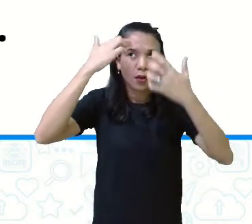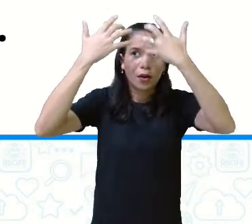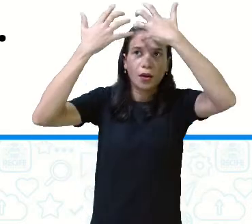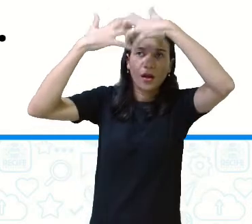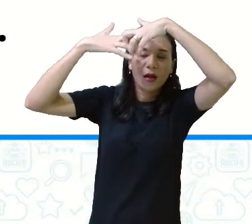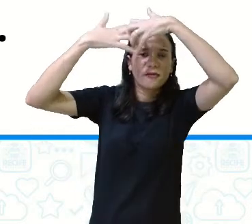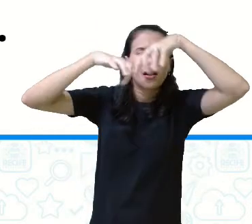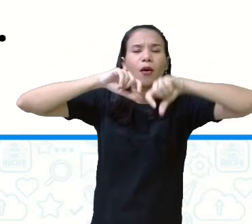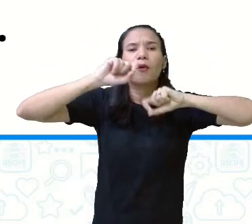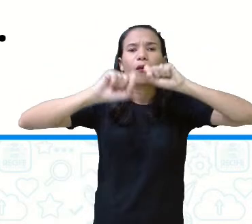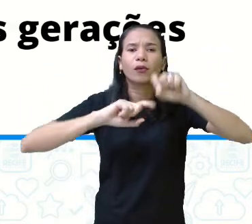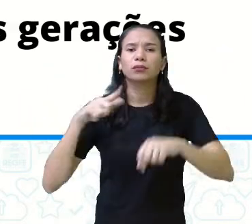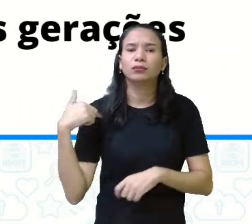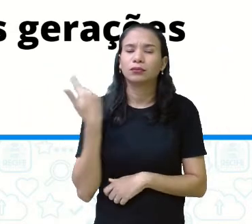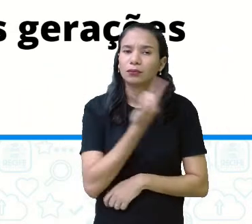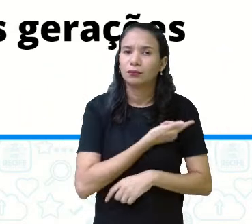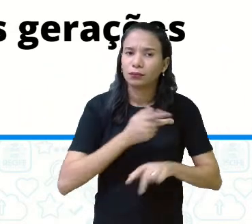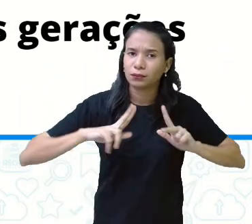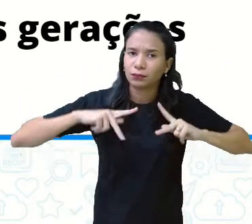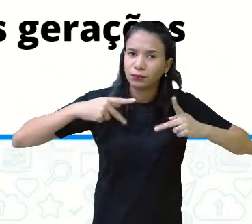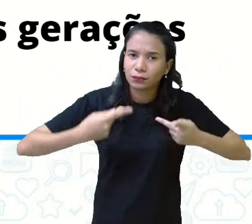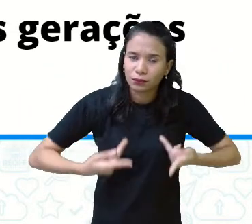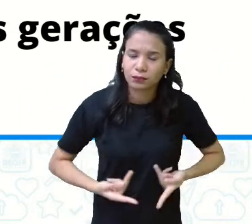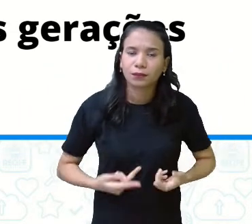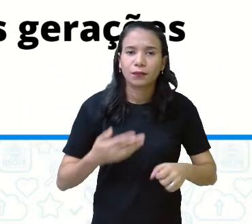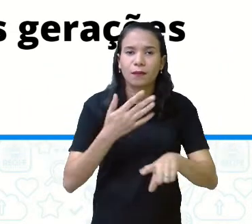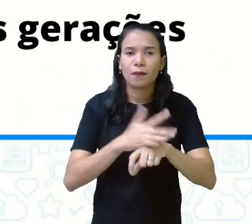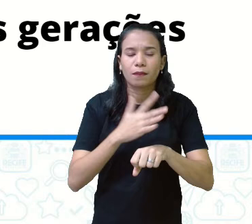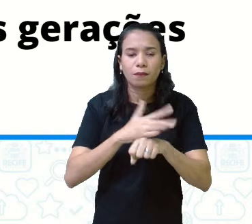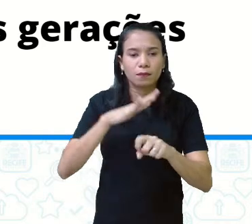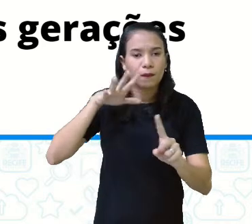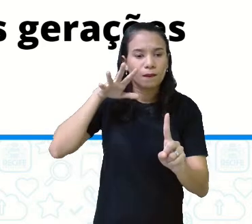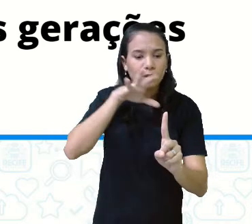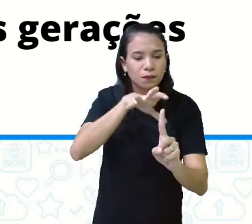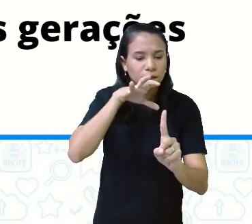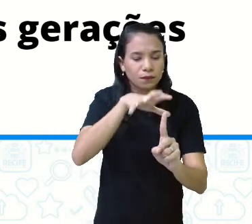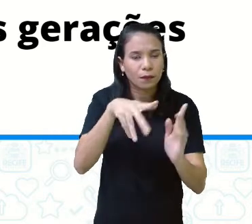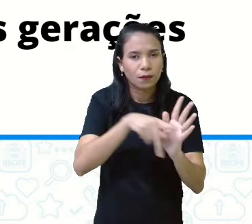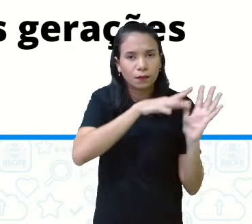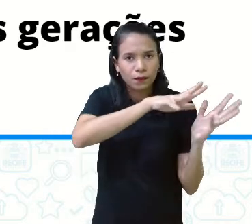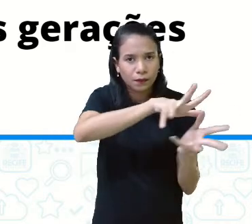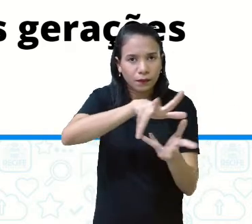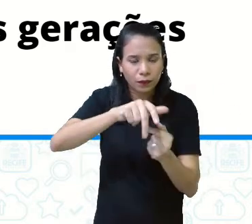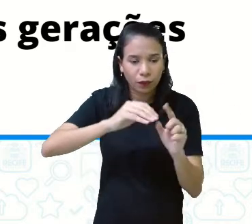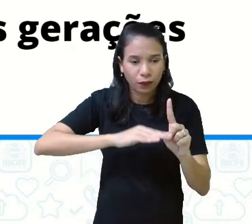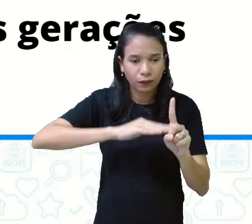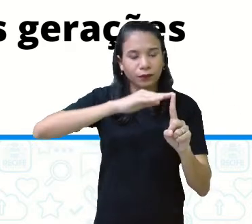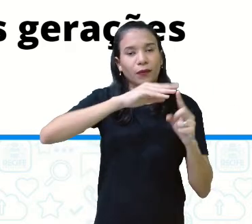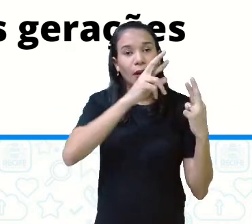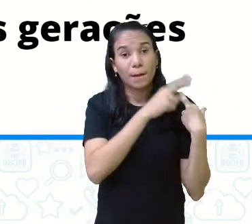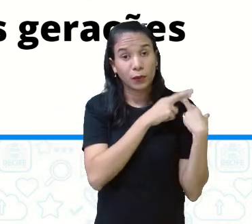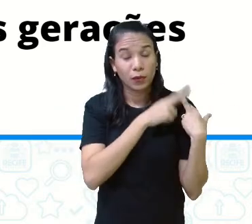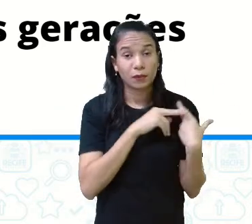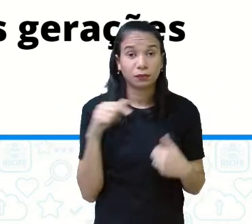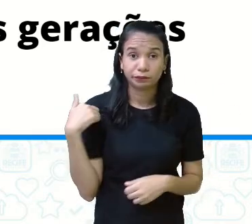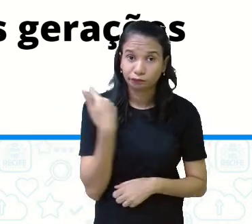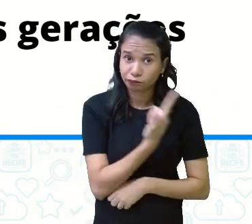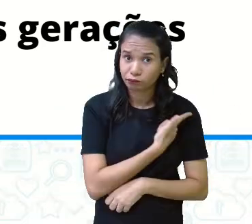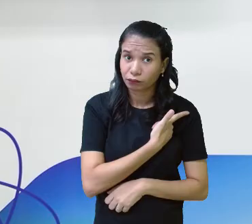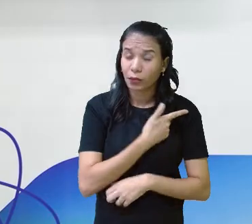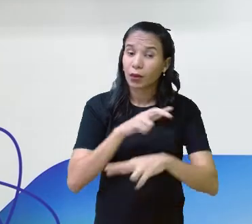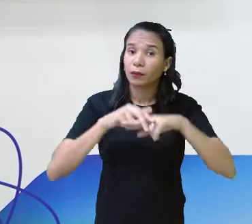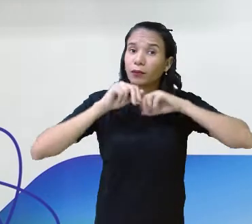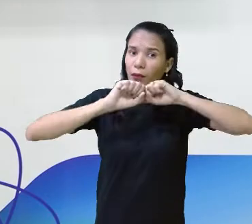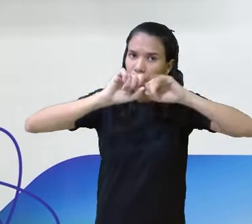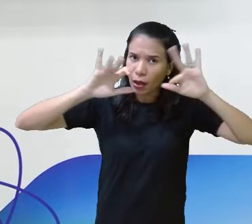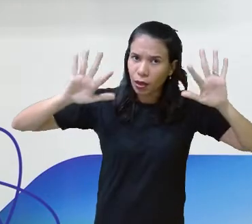reflexão o que nós, seres humanos, estamos fazendo para aumentar o aquecimento global. Só que eu quero deixar aqui bem claro que nem todos